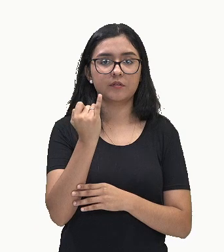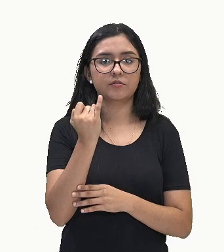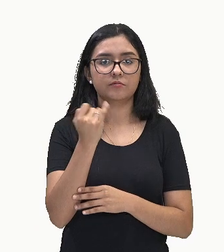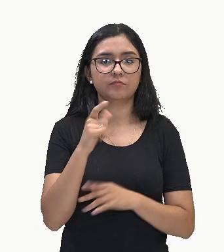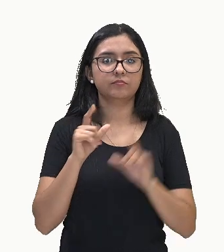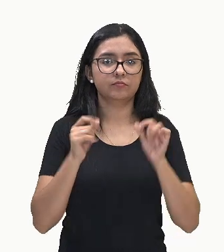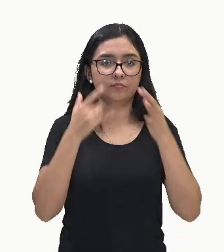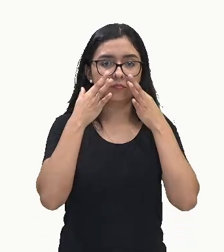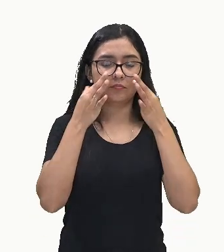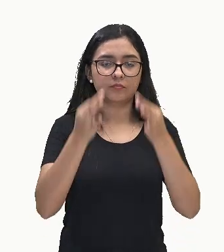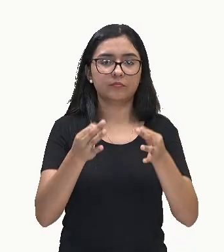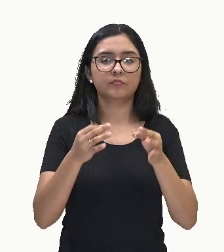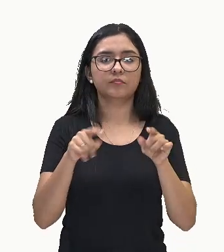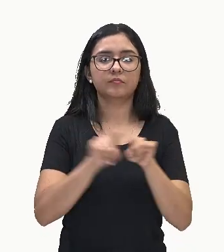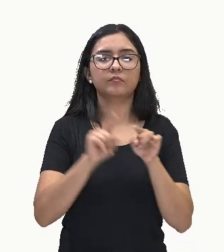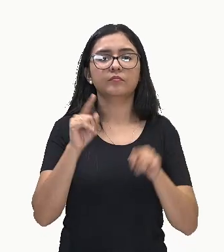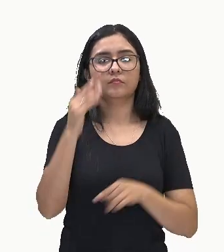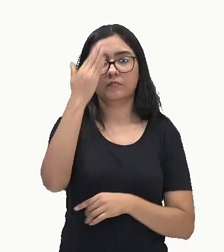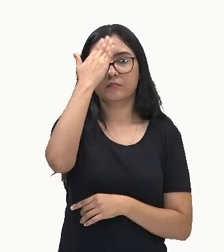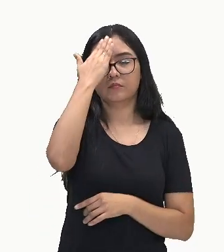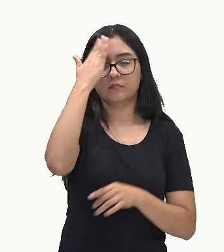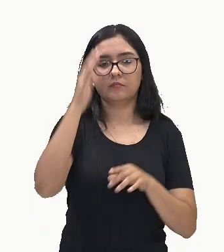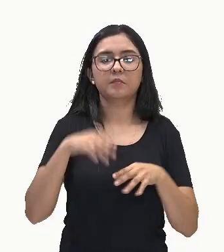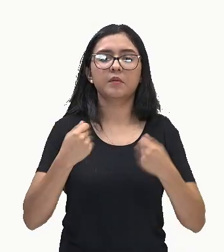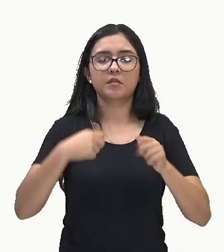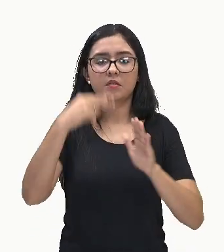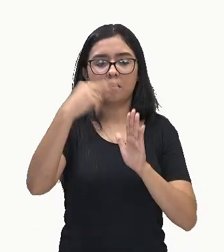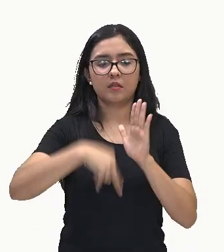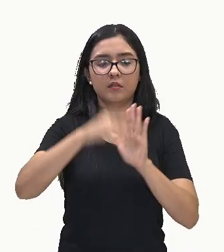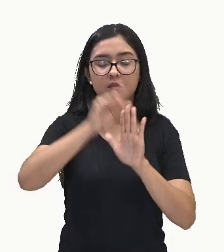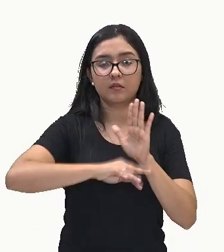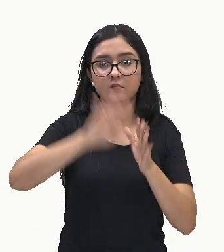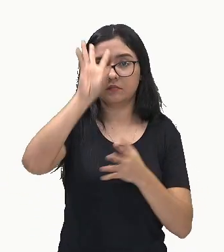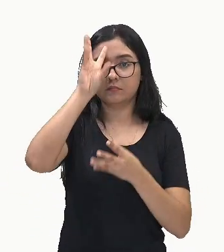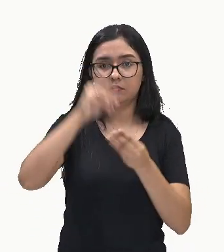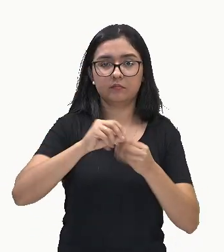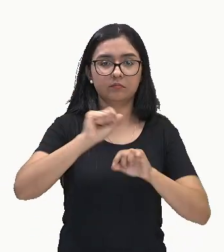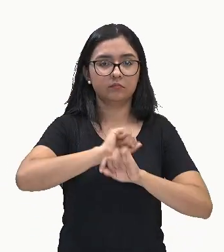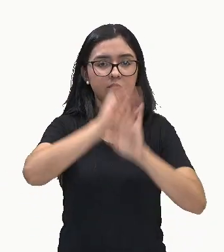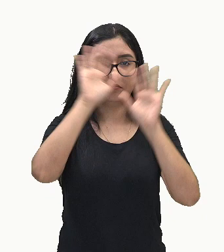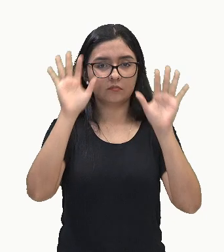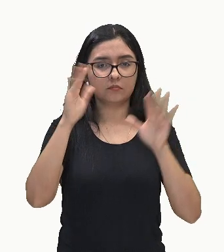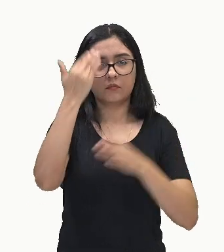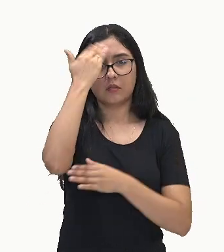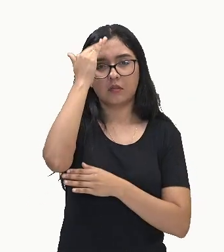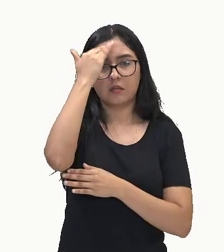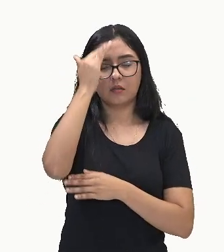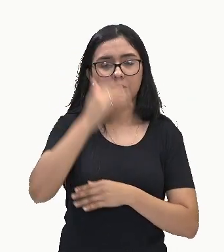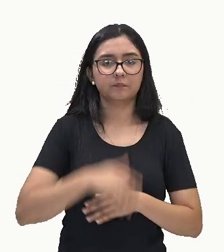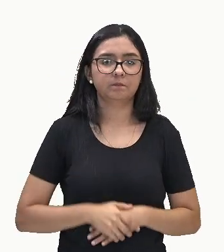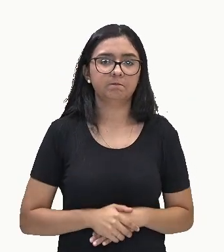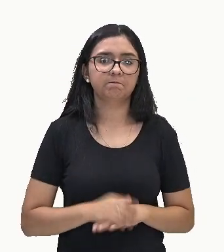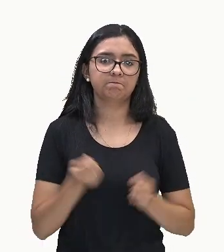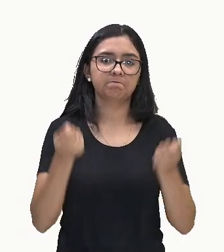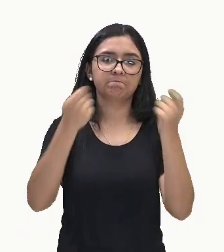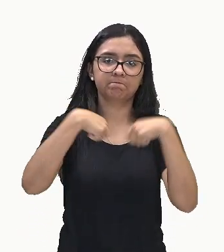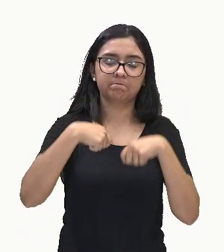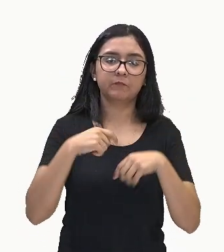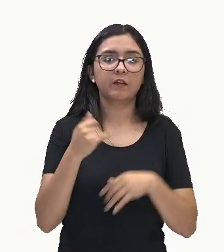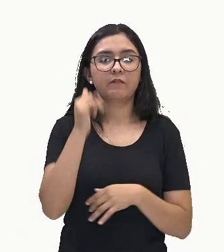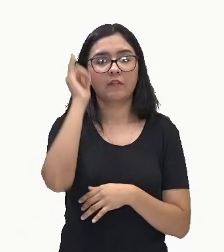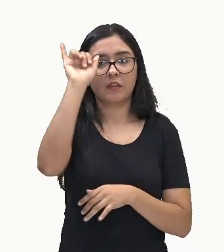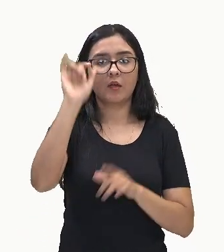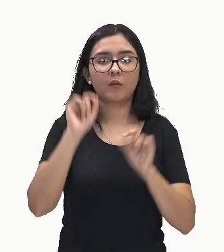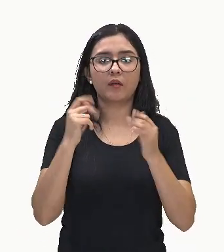saber eh interpretar bem a questão para que a gente não cometo